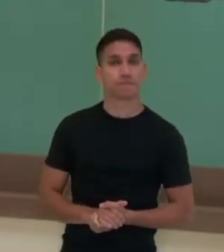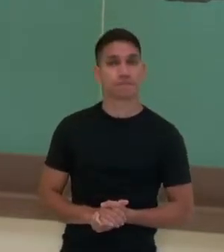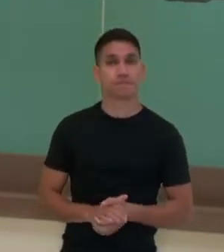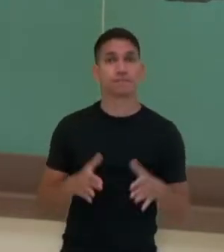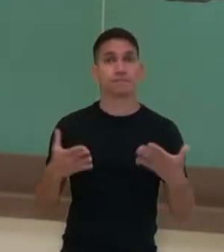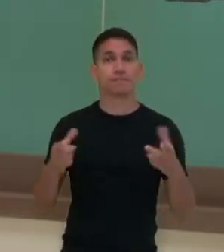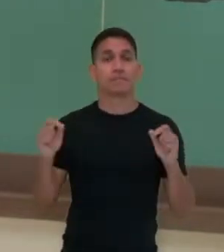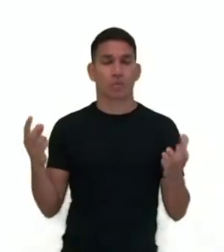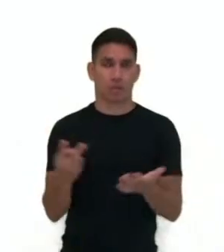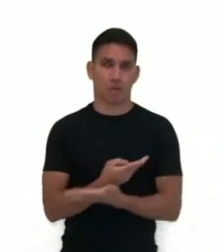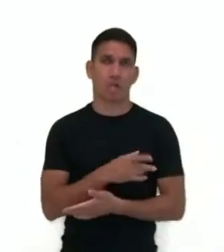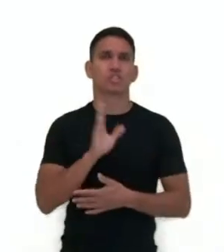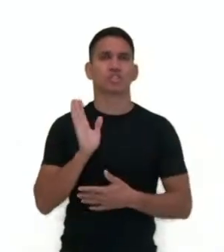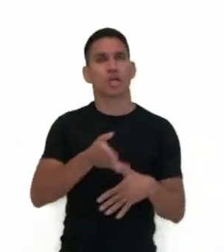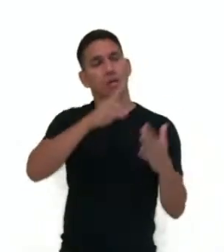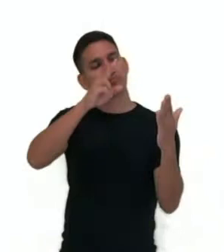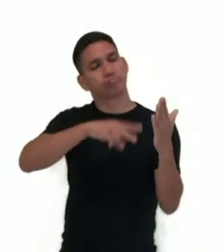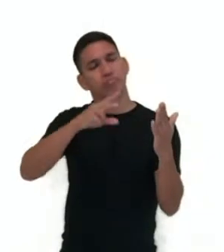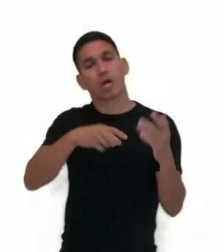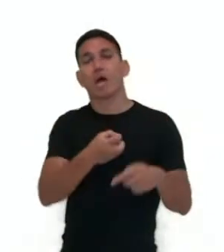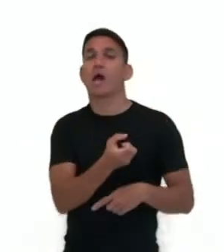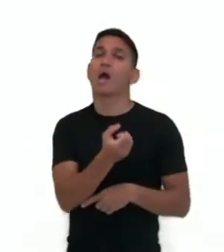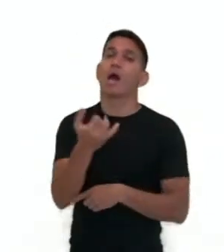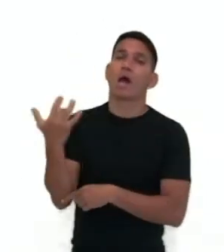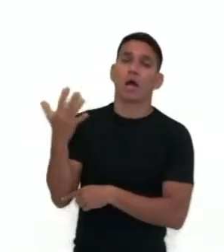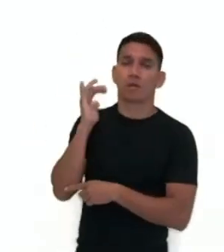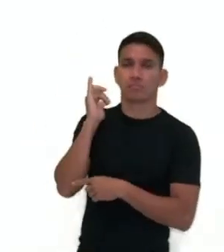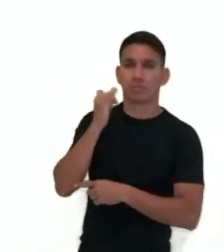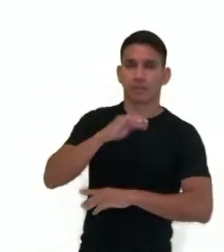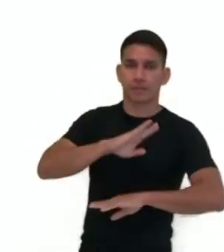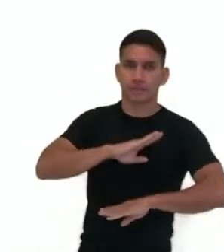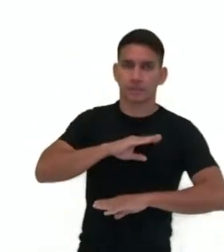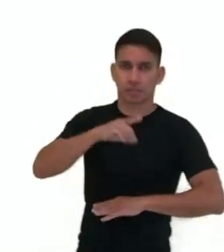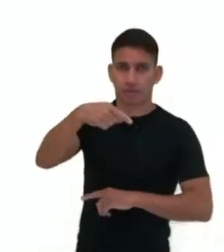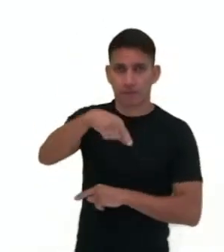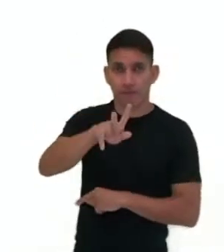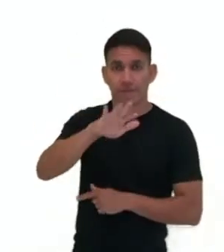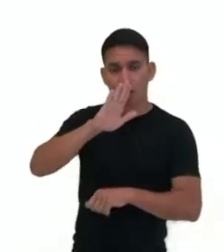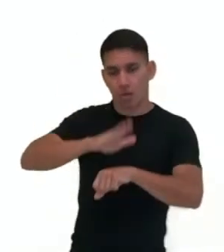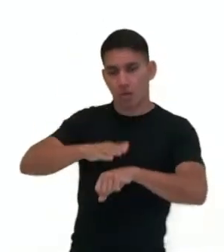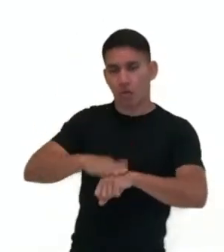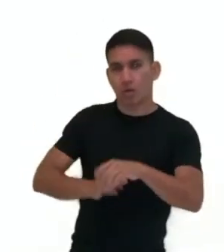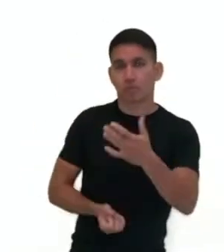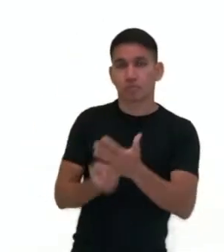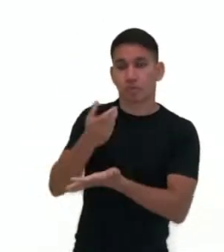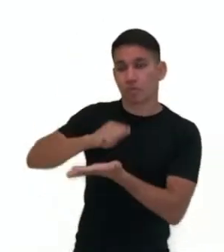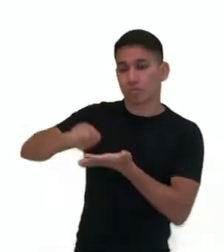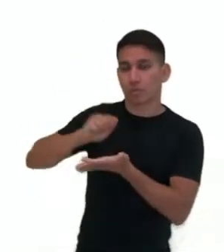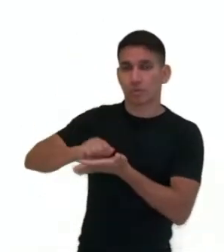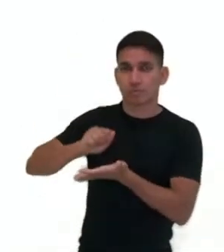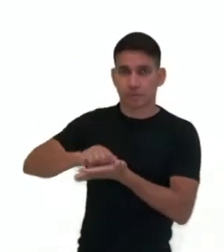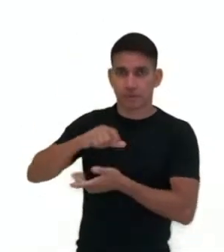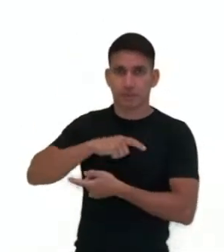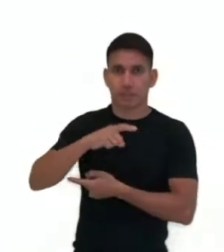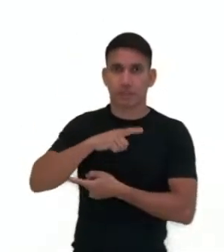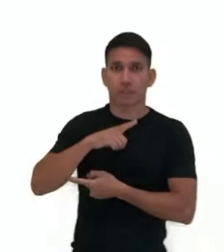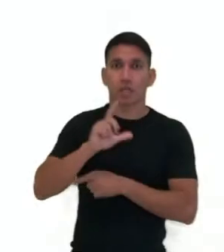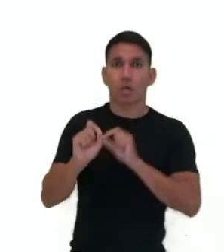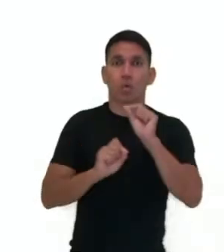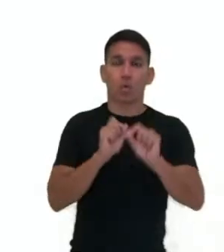Bom, então, depois de ler e ouvir alguns causos, você irá iniciar a preparação, tá, da produção de